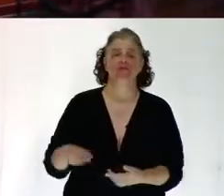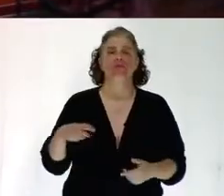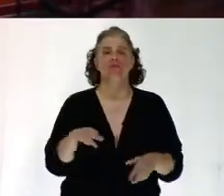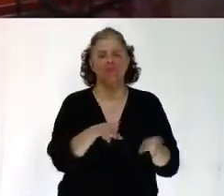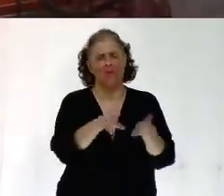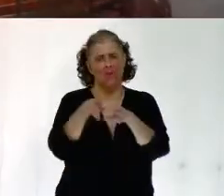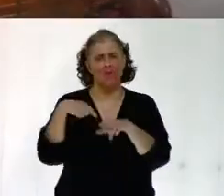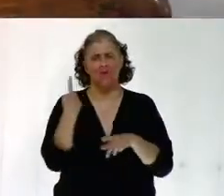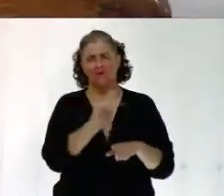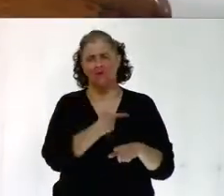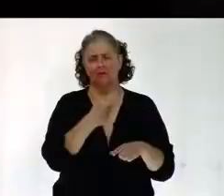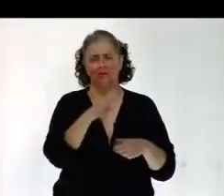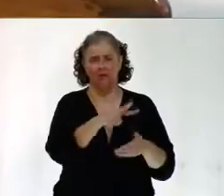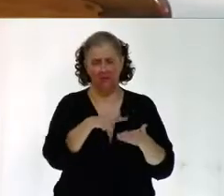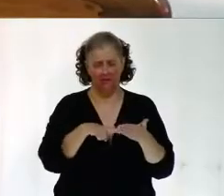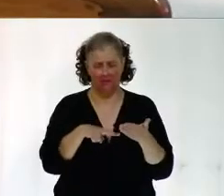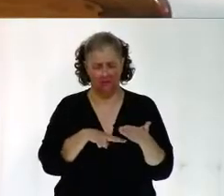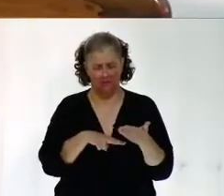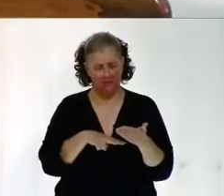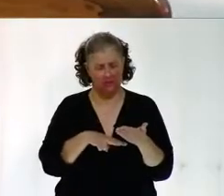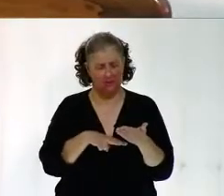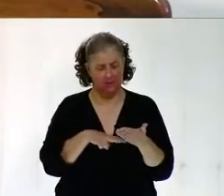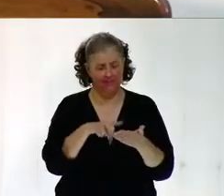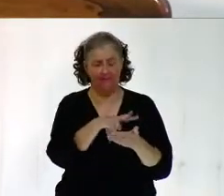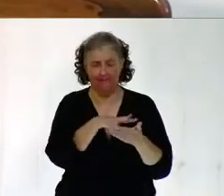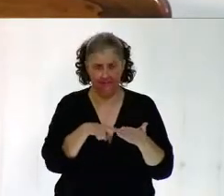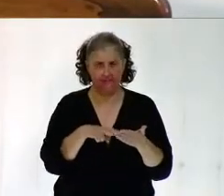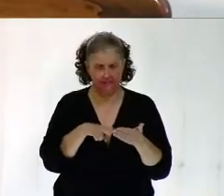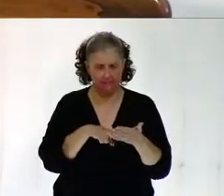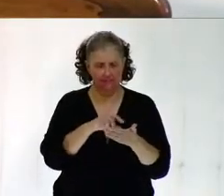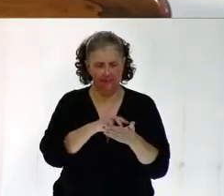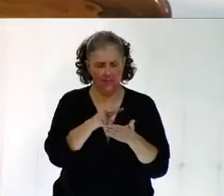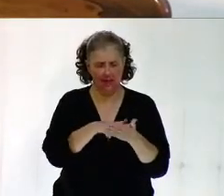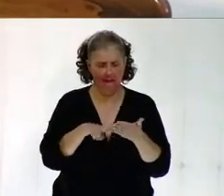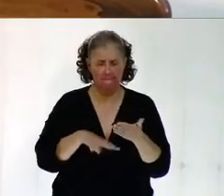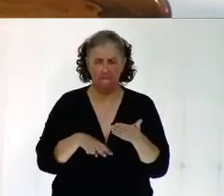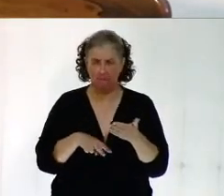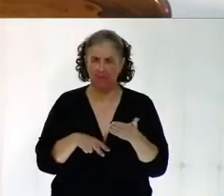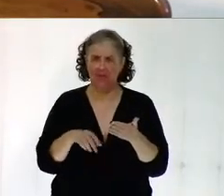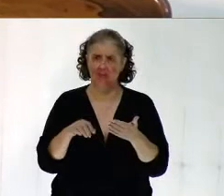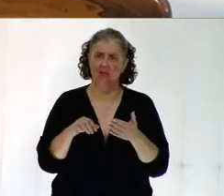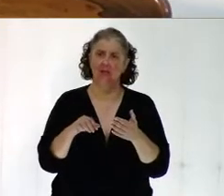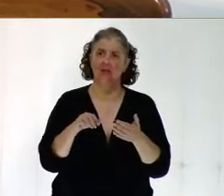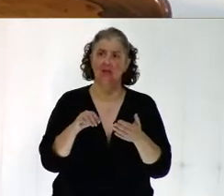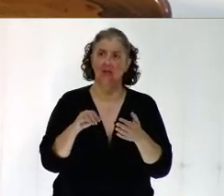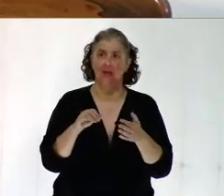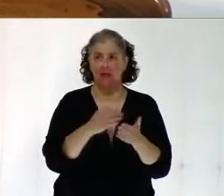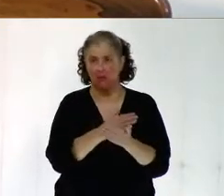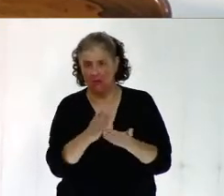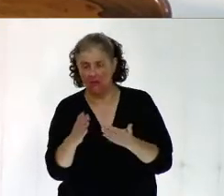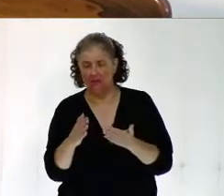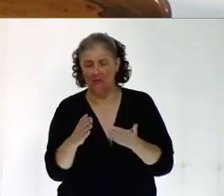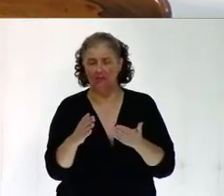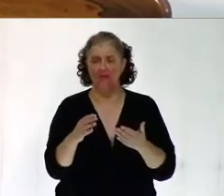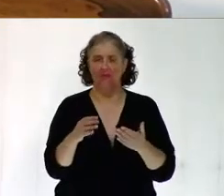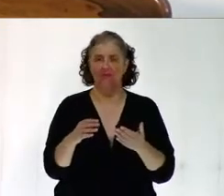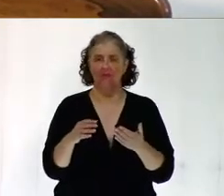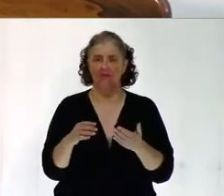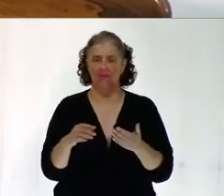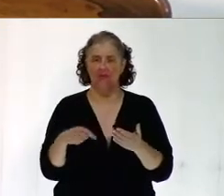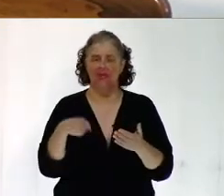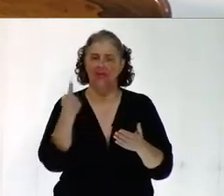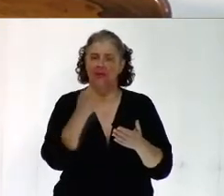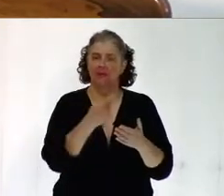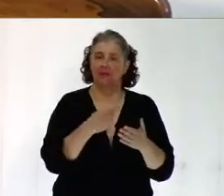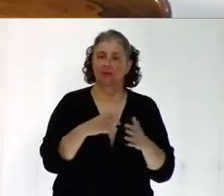uma passagem base e como esta né para expor a palavra de deus mas quando trabalhamos com